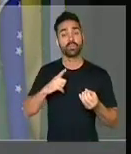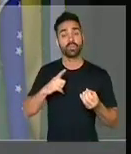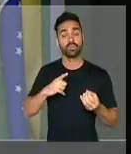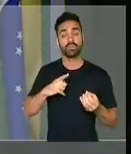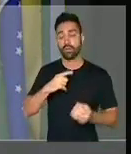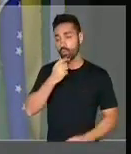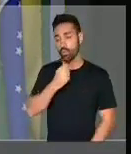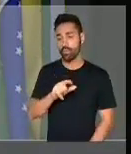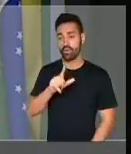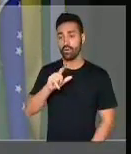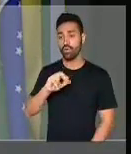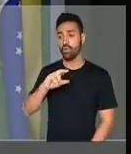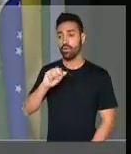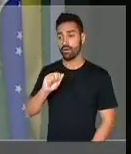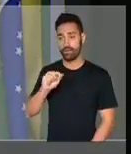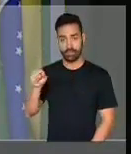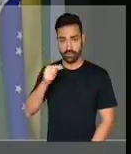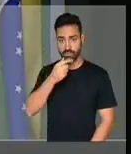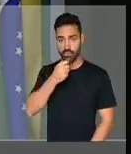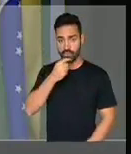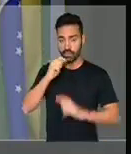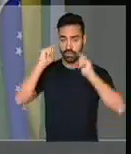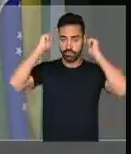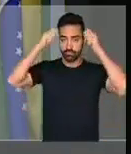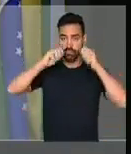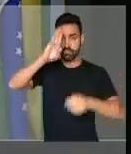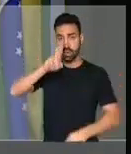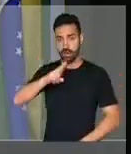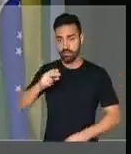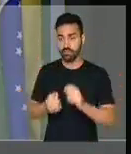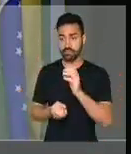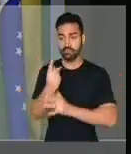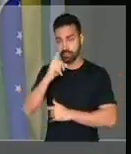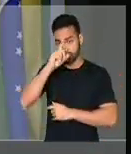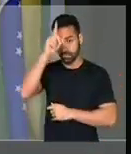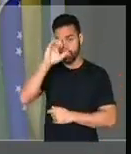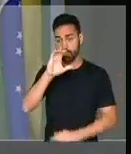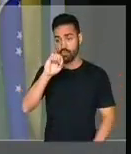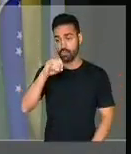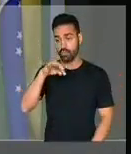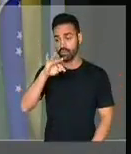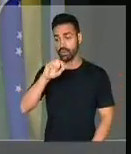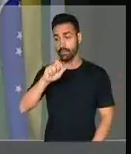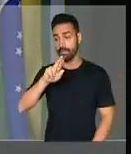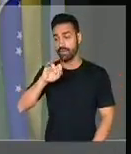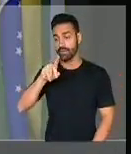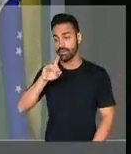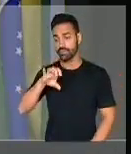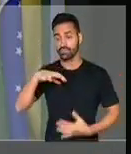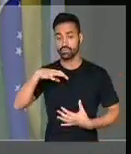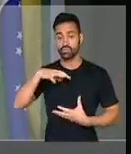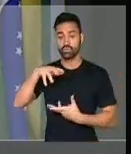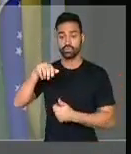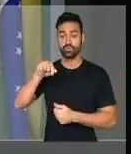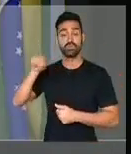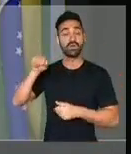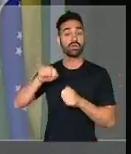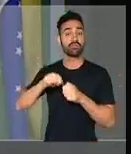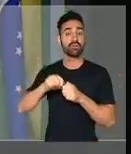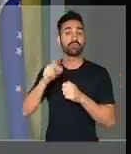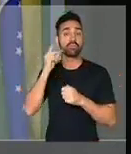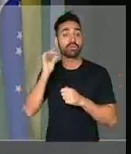Pacioli, esse monge italiano que inventou a contabilidade no mundo, na Idade Média, mas ele tinha feito para